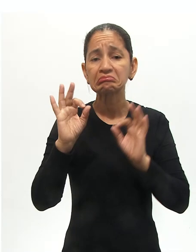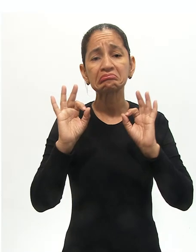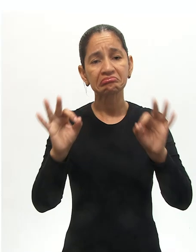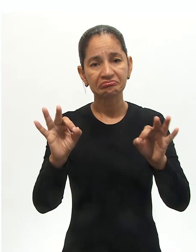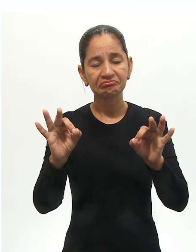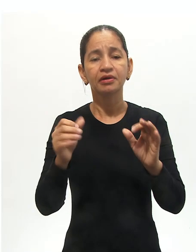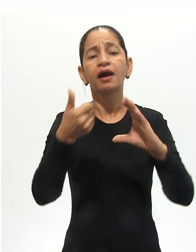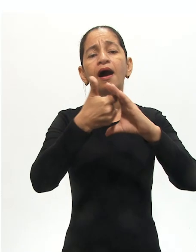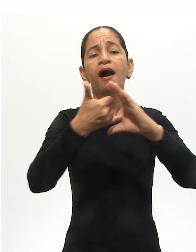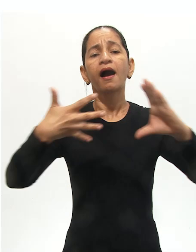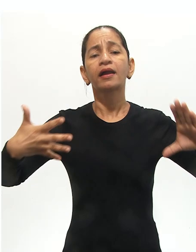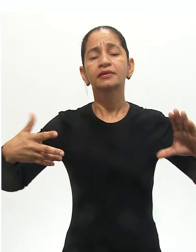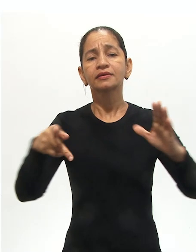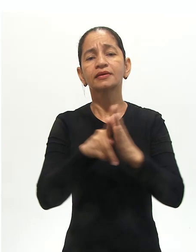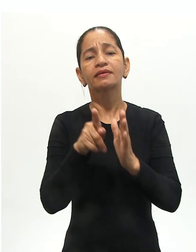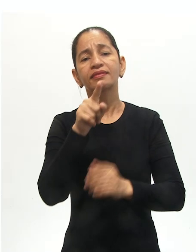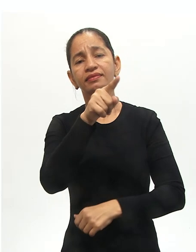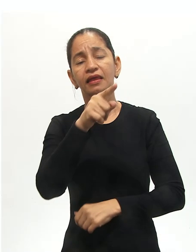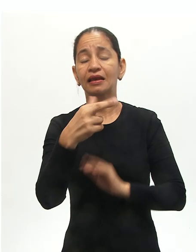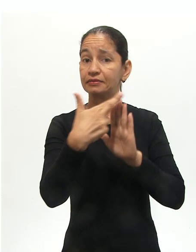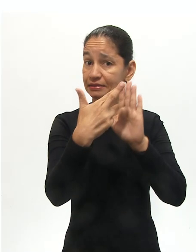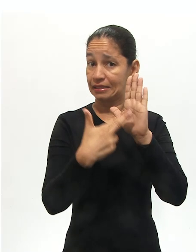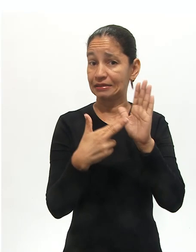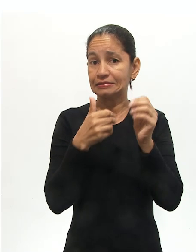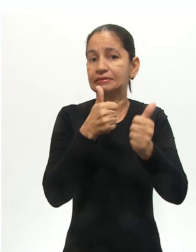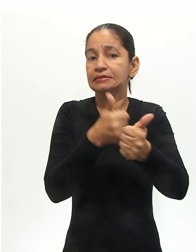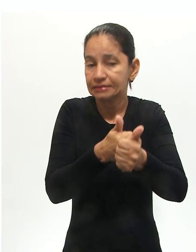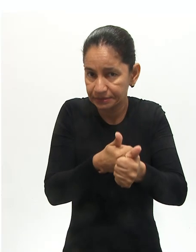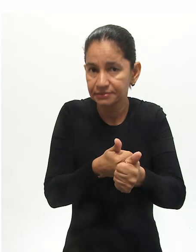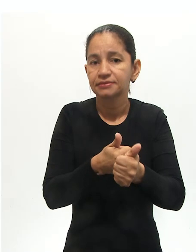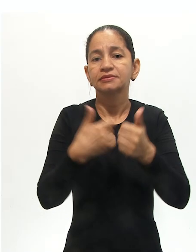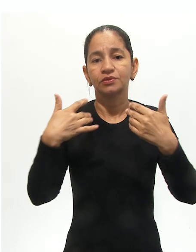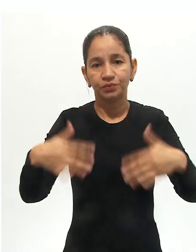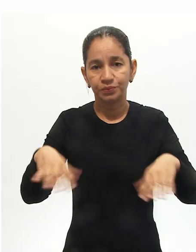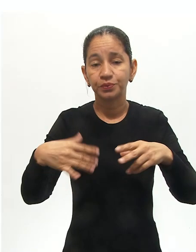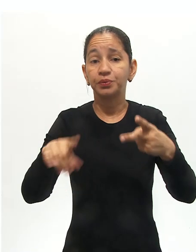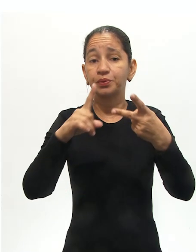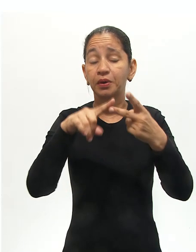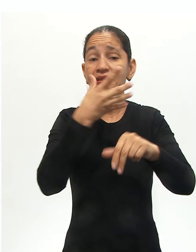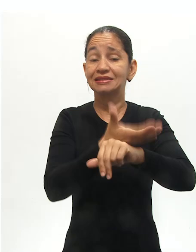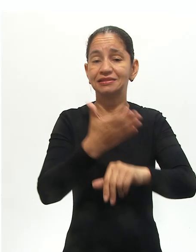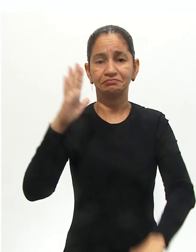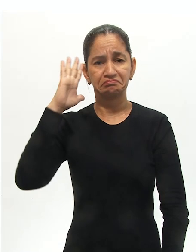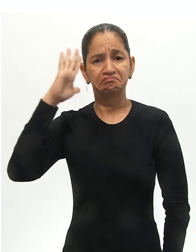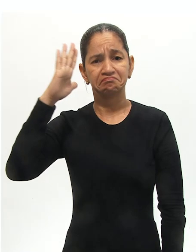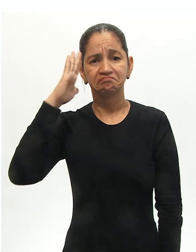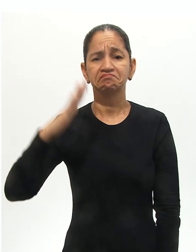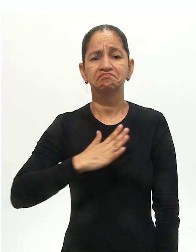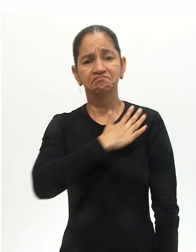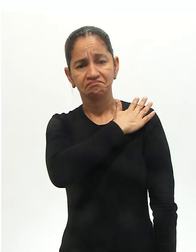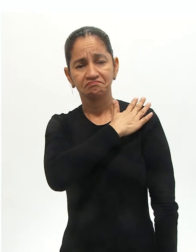dessa educação: regras rígidas, disciplinas